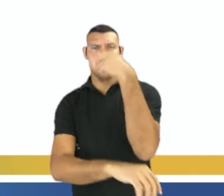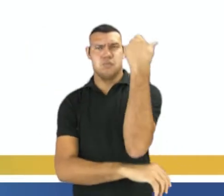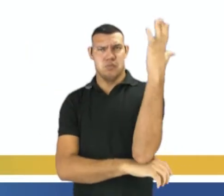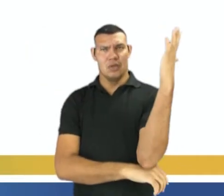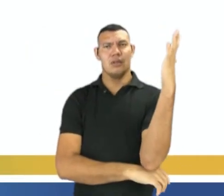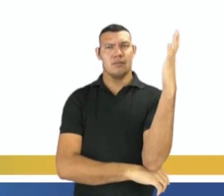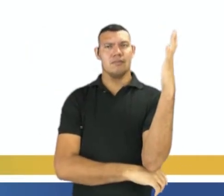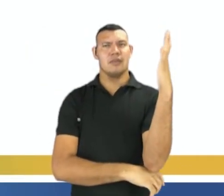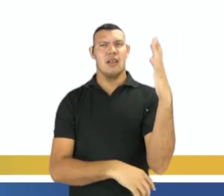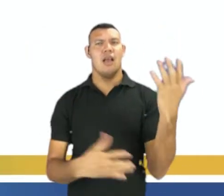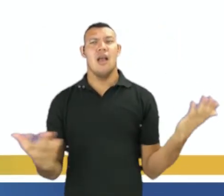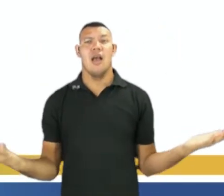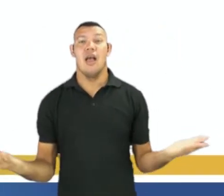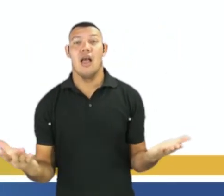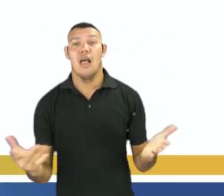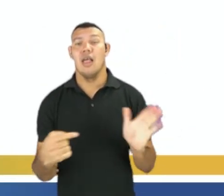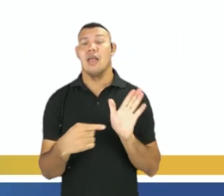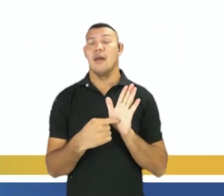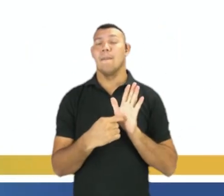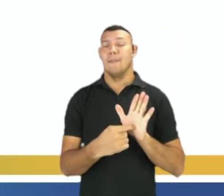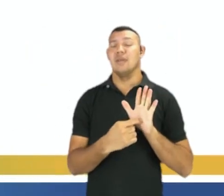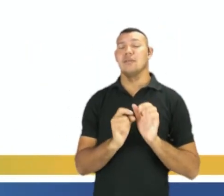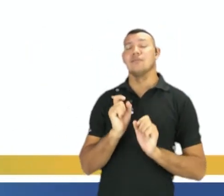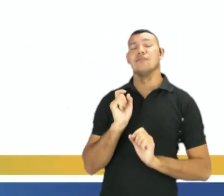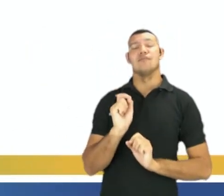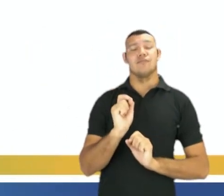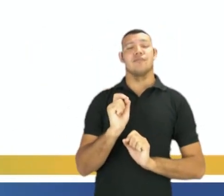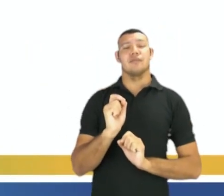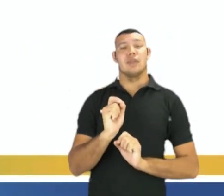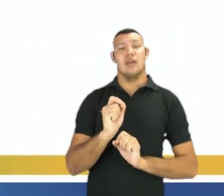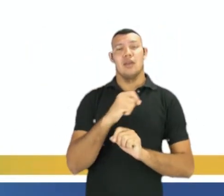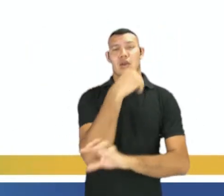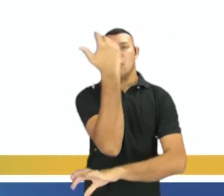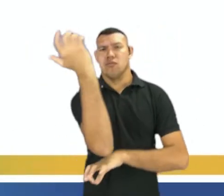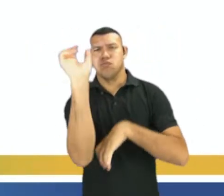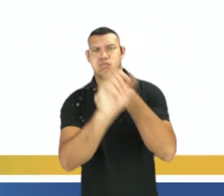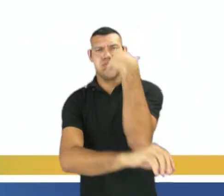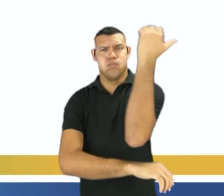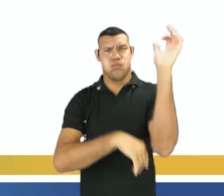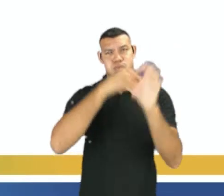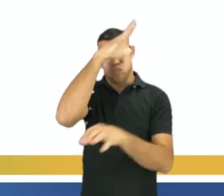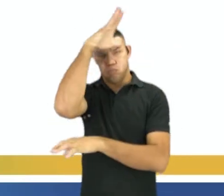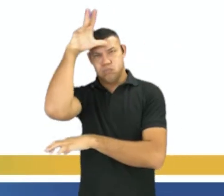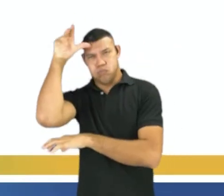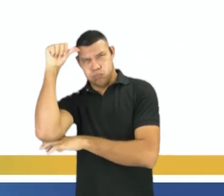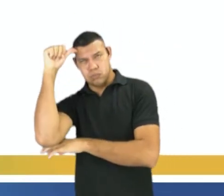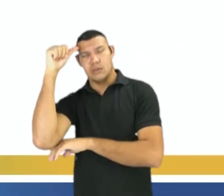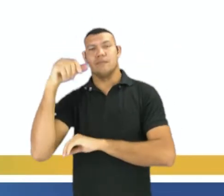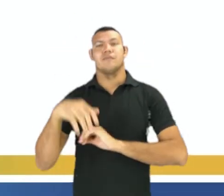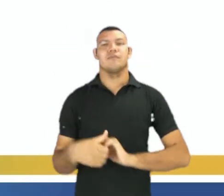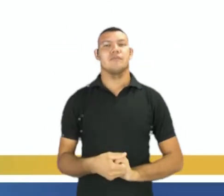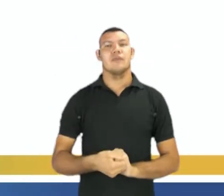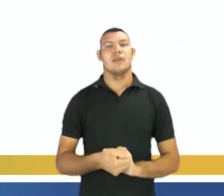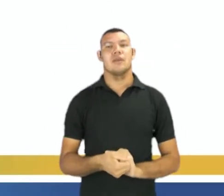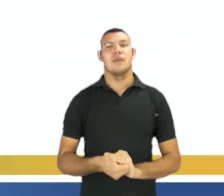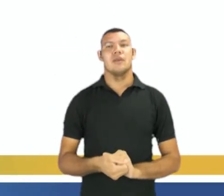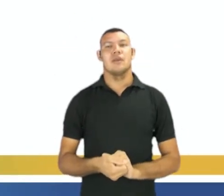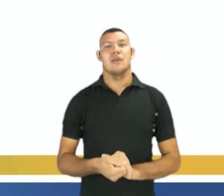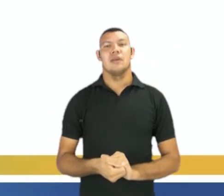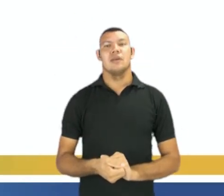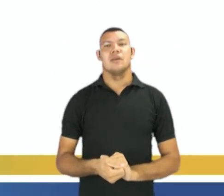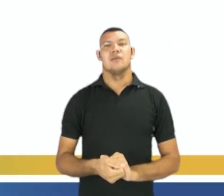temos a floresta amazônica, né? Não é nenhum mistério que a floresta amazônica, né, é